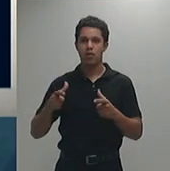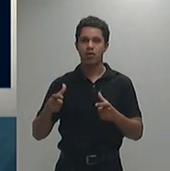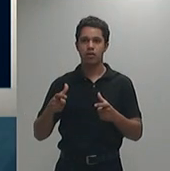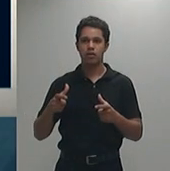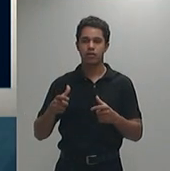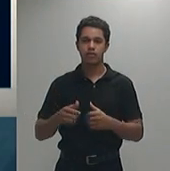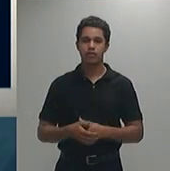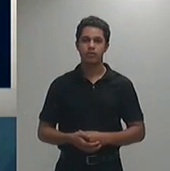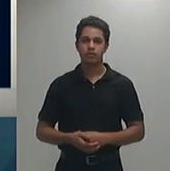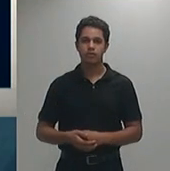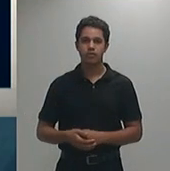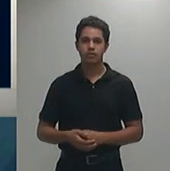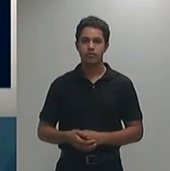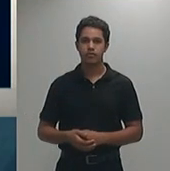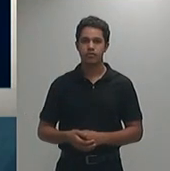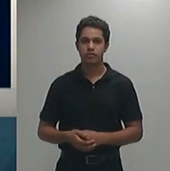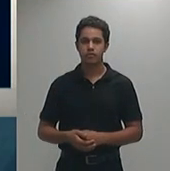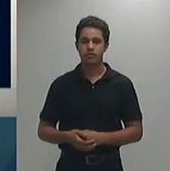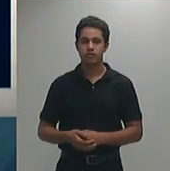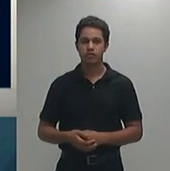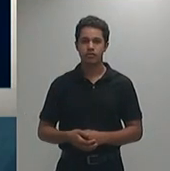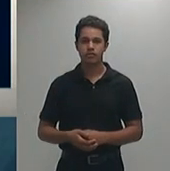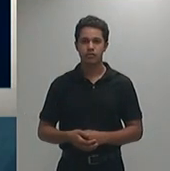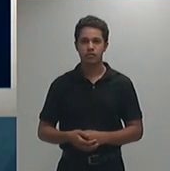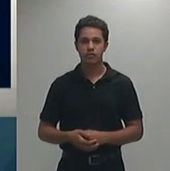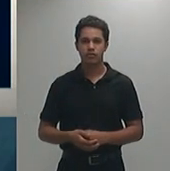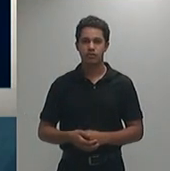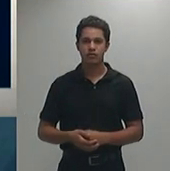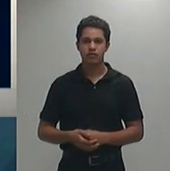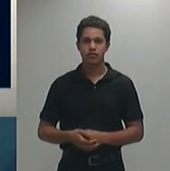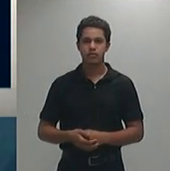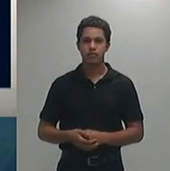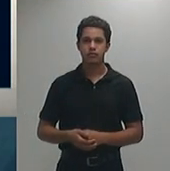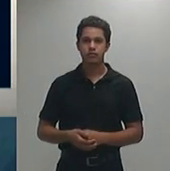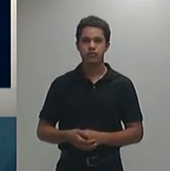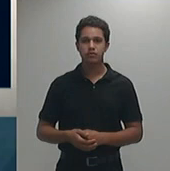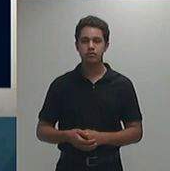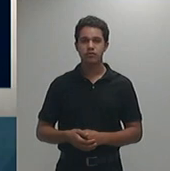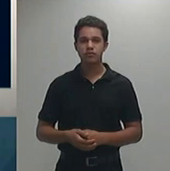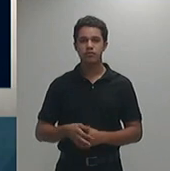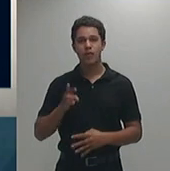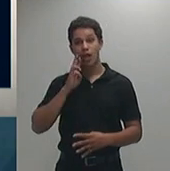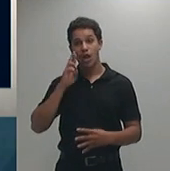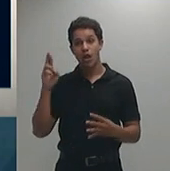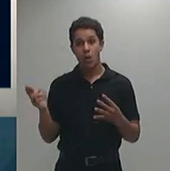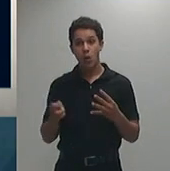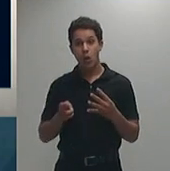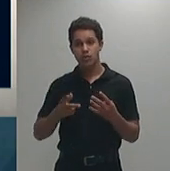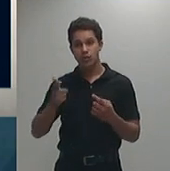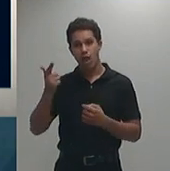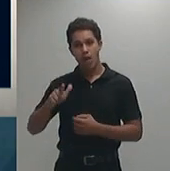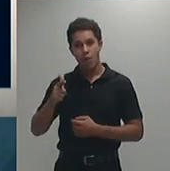de Salomão é recurso repetitivo o tema 1082